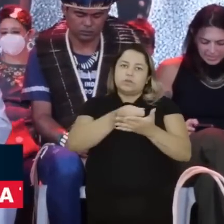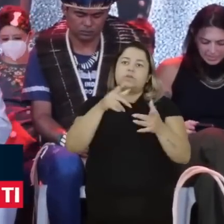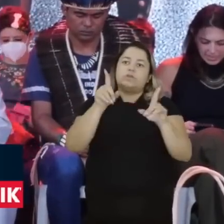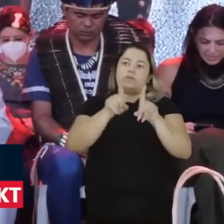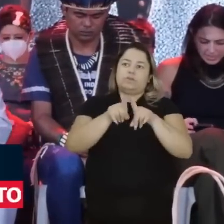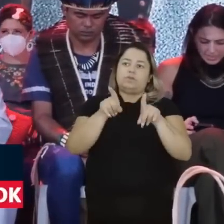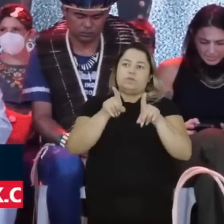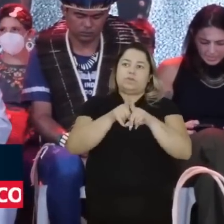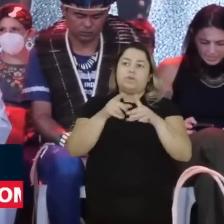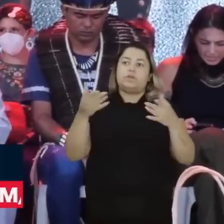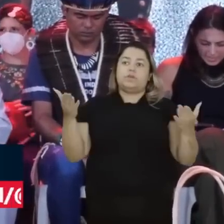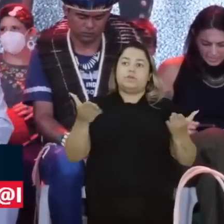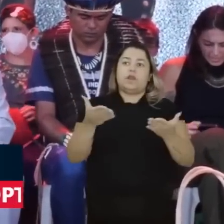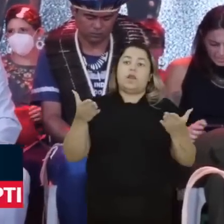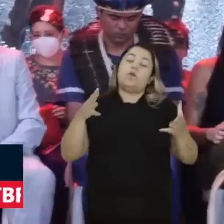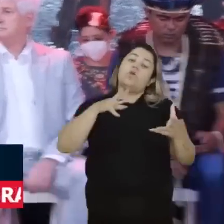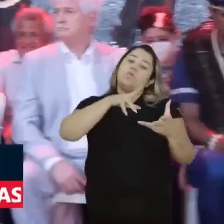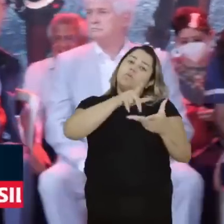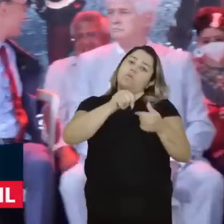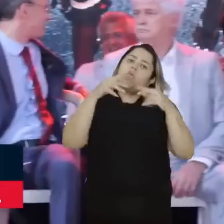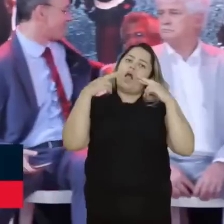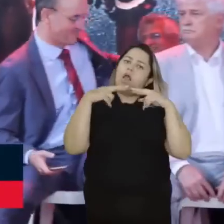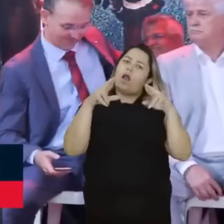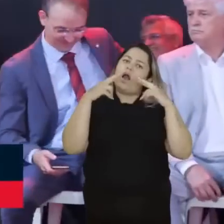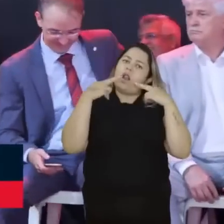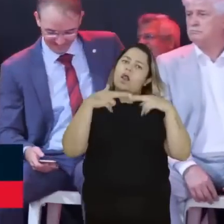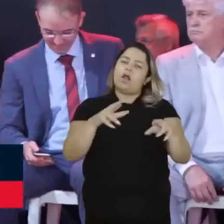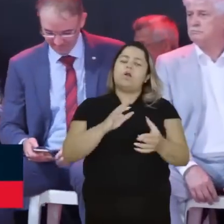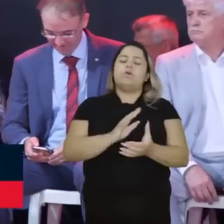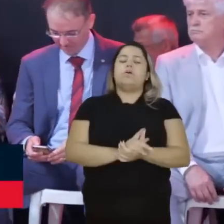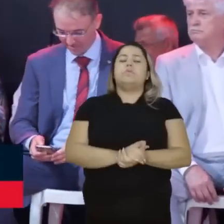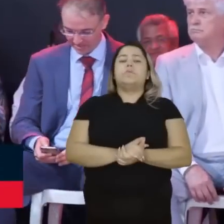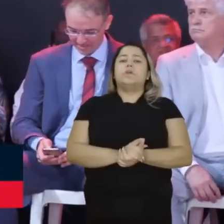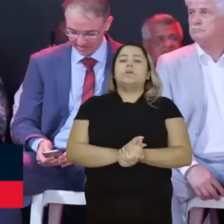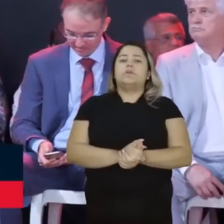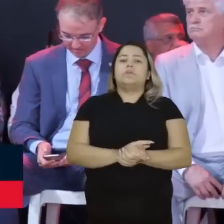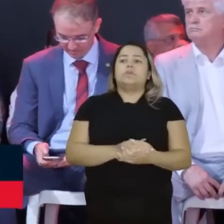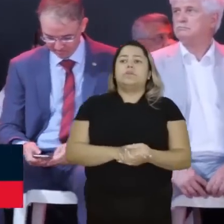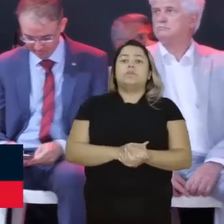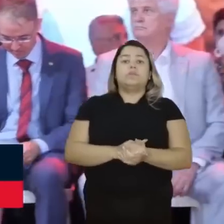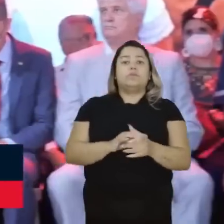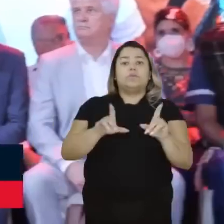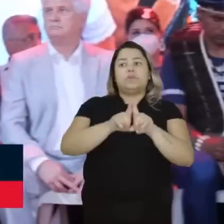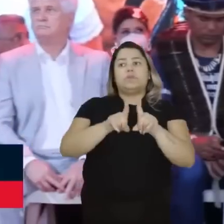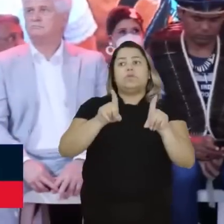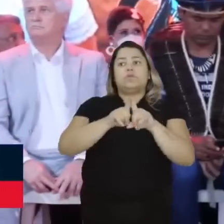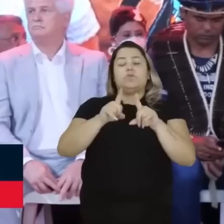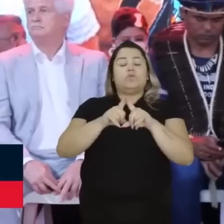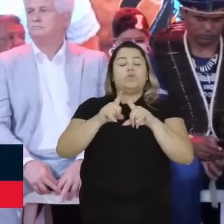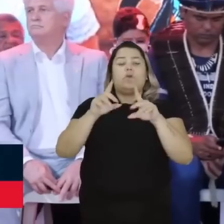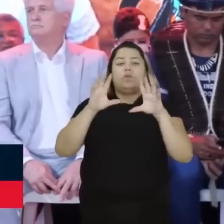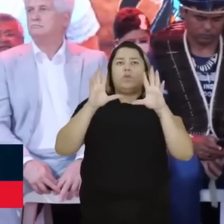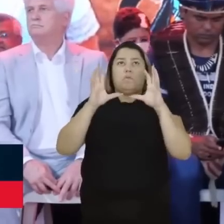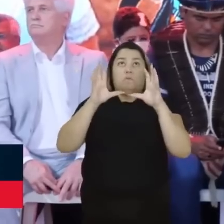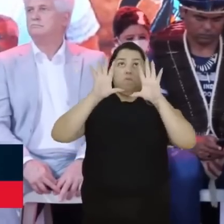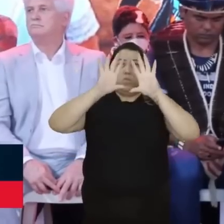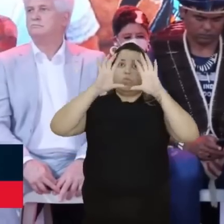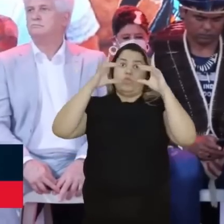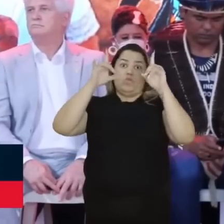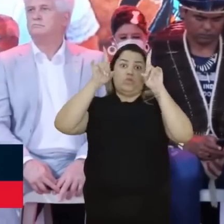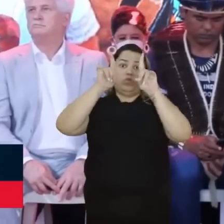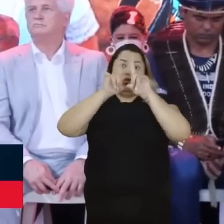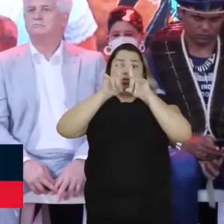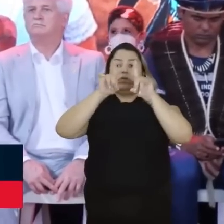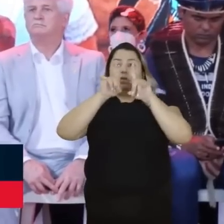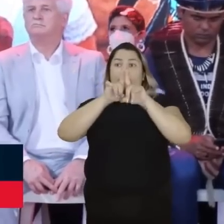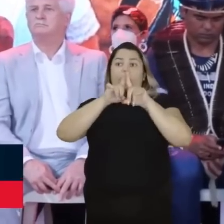se agora o mundo reclama por a questão da temperatura terrestre, é graças